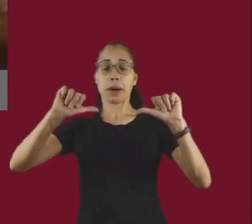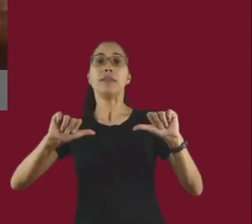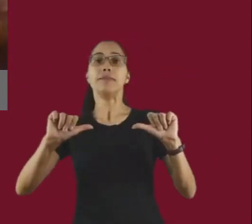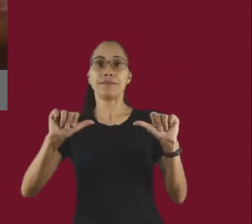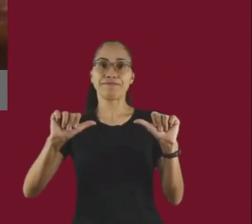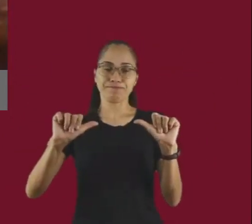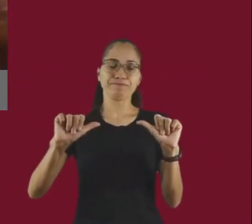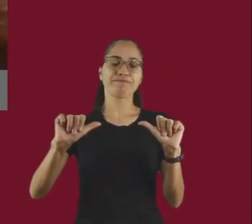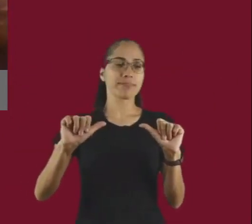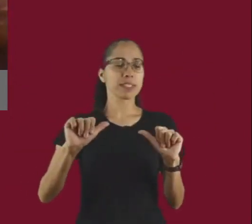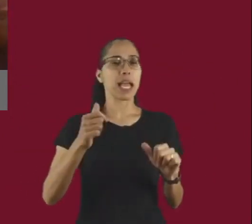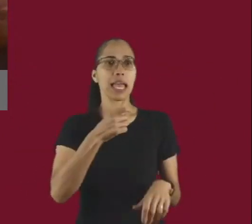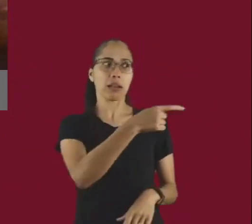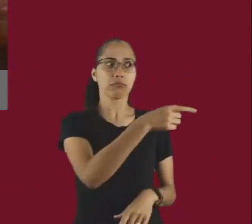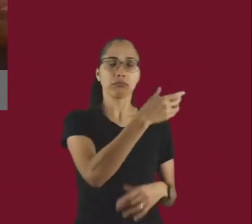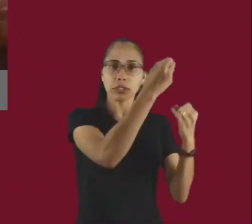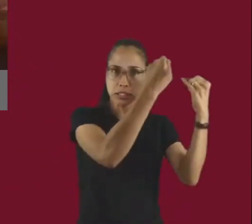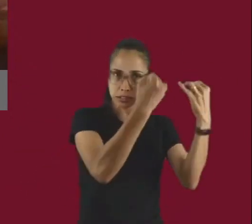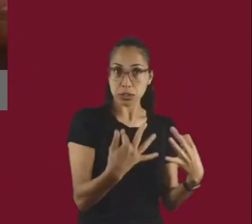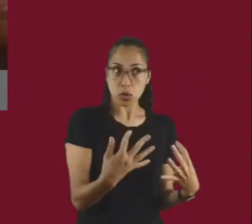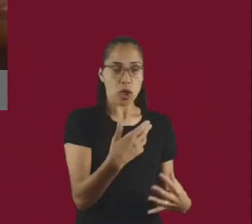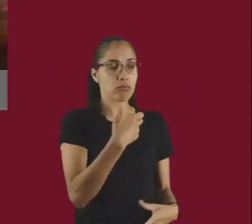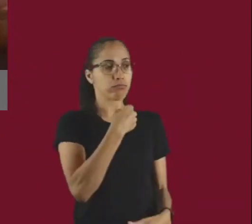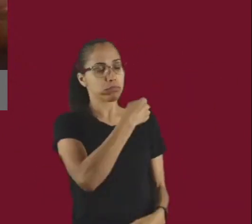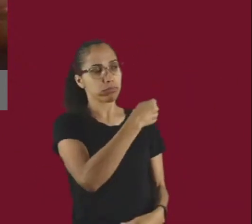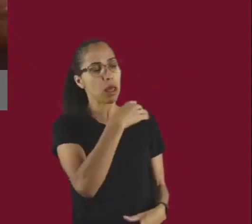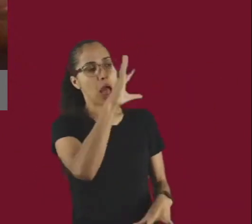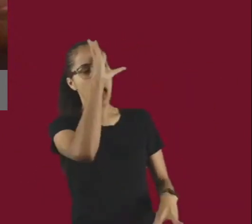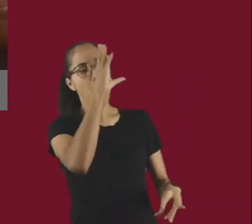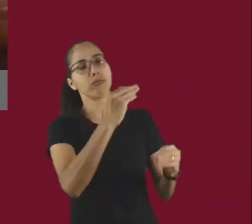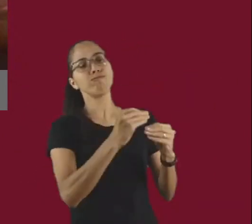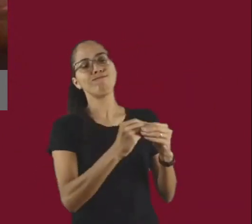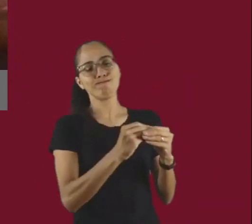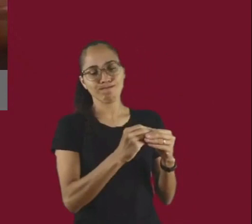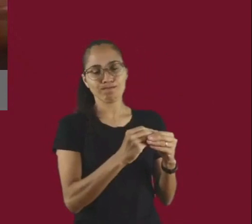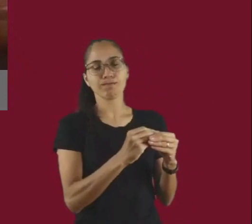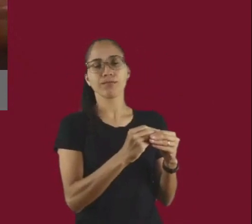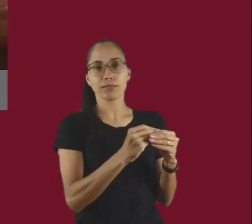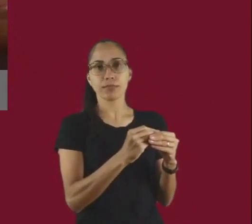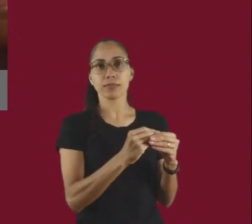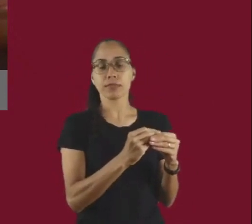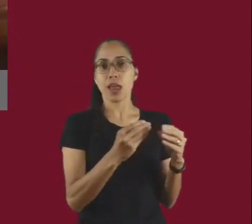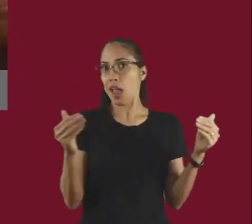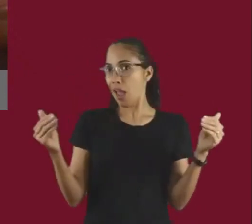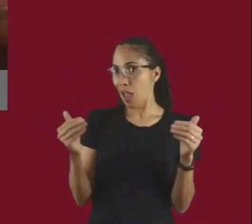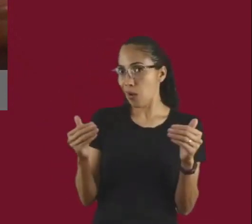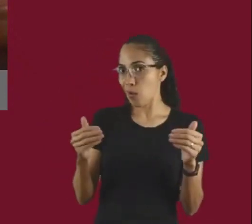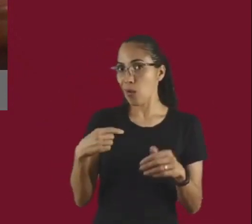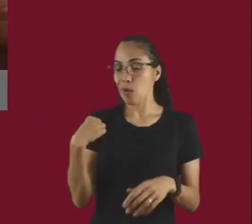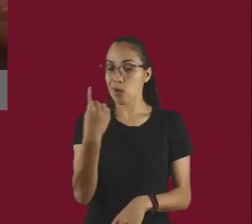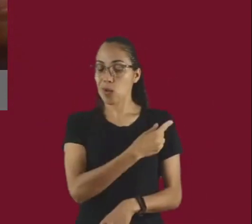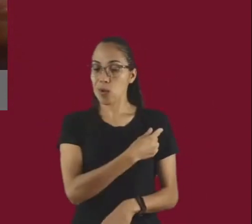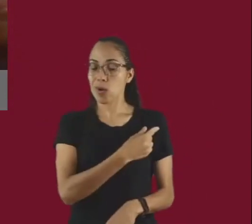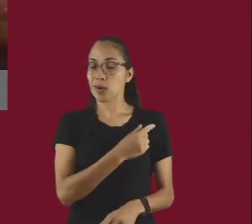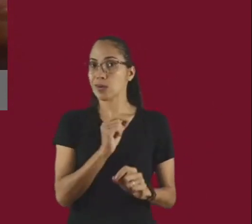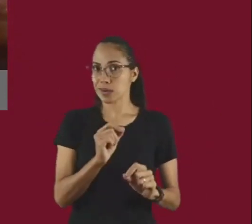isso. Mas agora não. Né? Agora a gente viveu nesse ano a